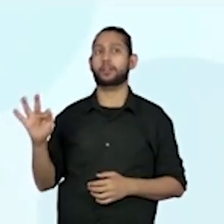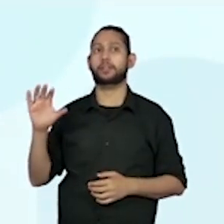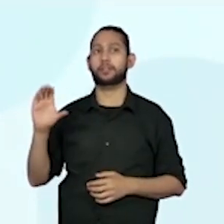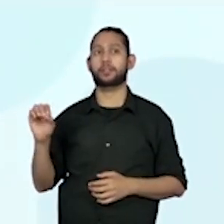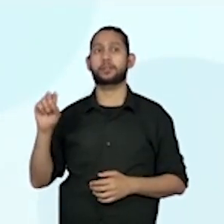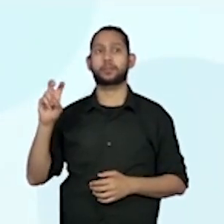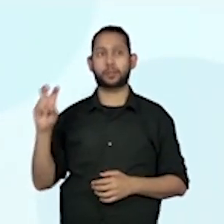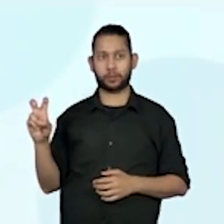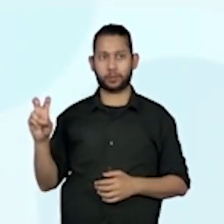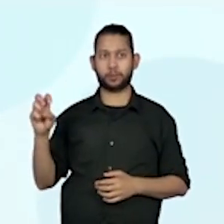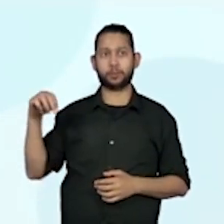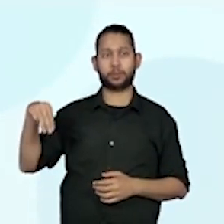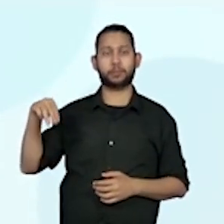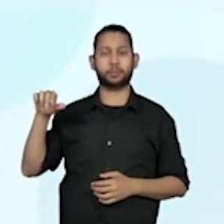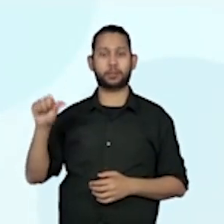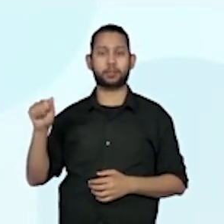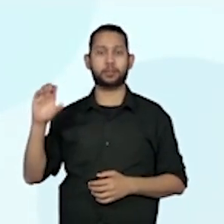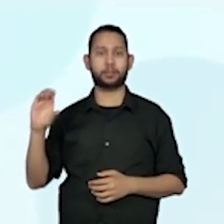EF05,